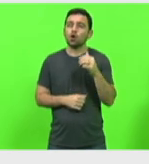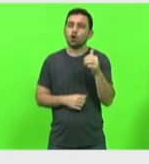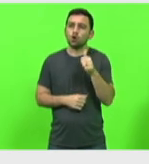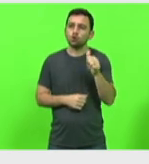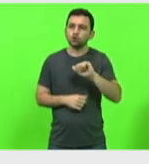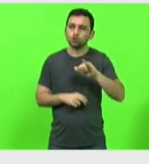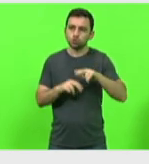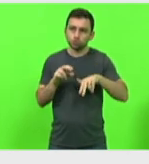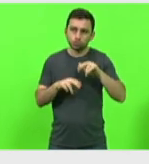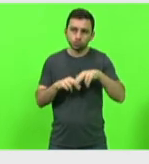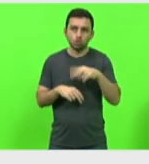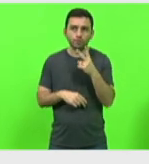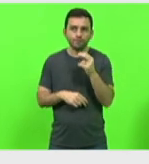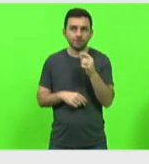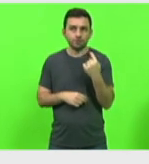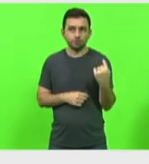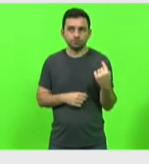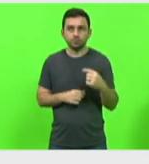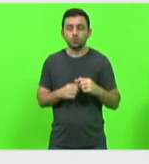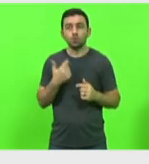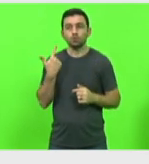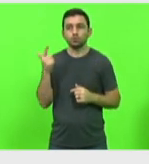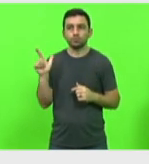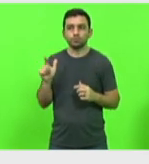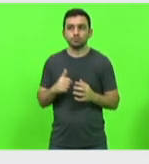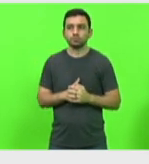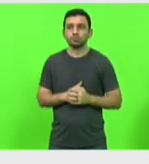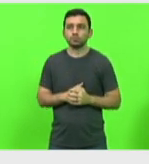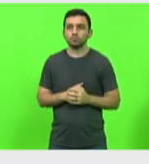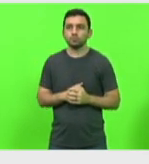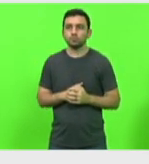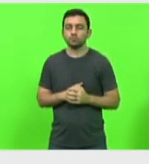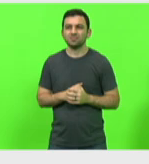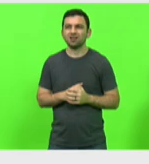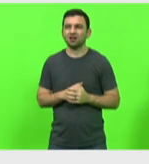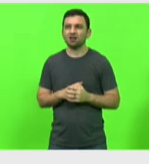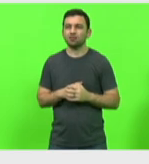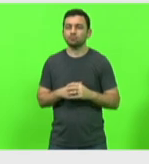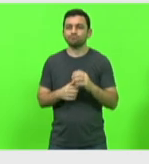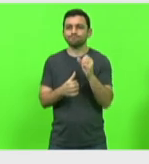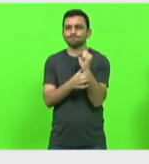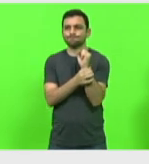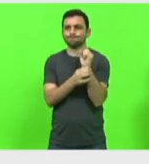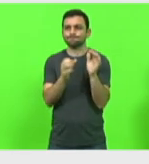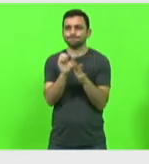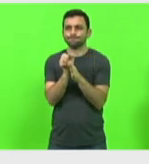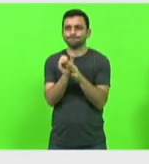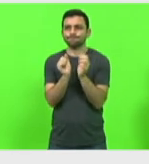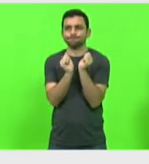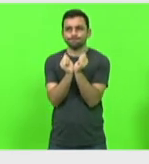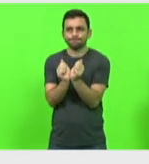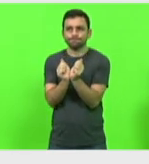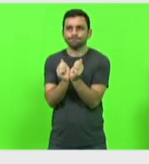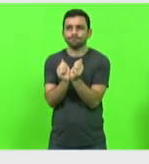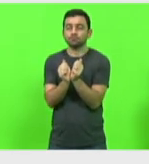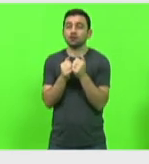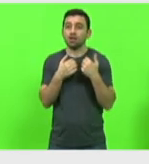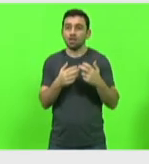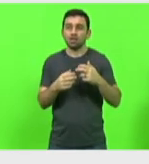2021. Próximo, por favor. Algema, o agricultor, se revolta produtor de queijos,